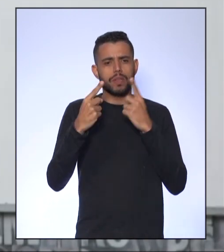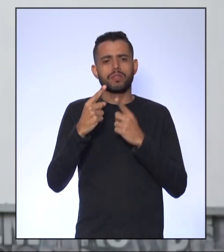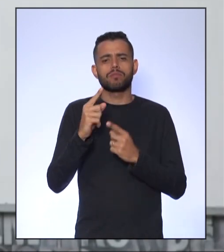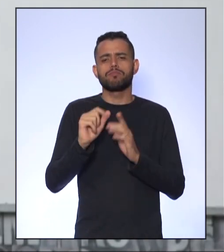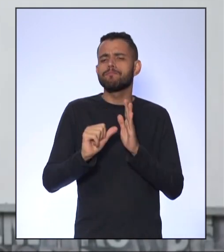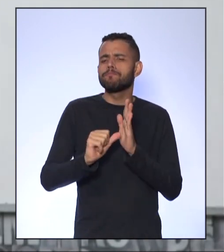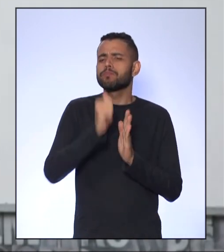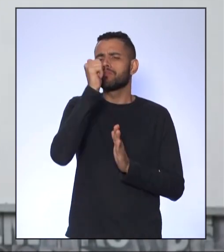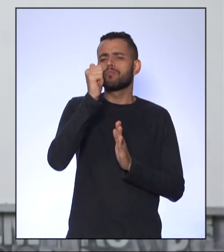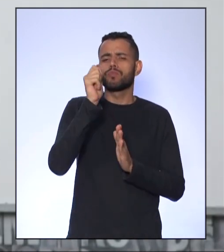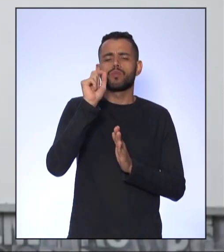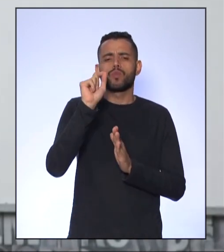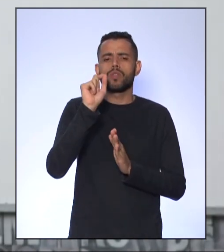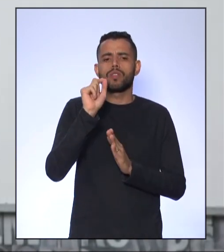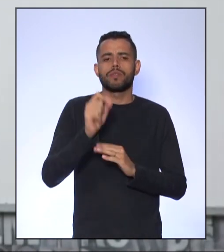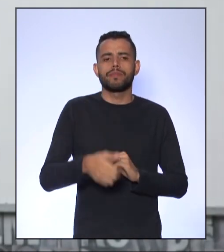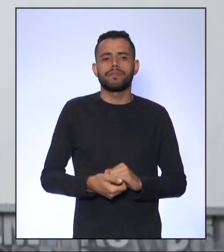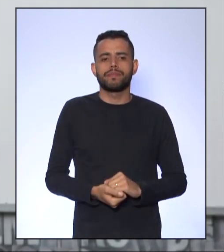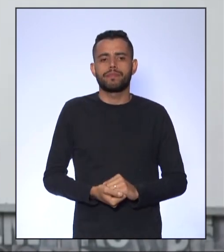de uma